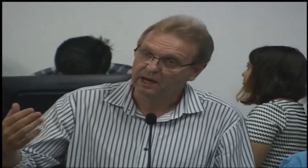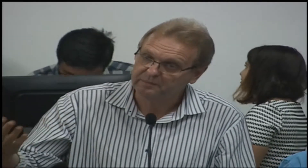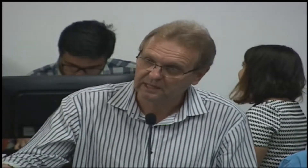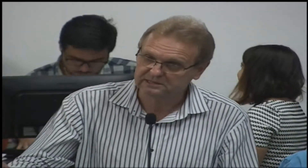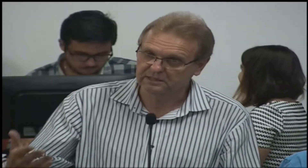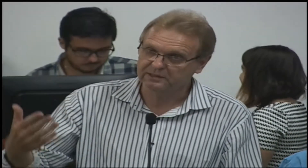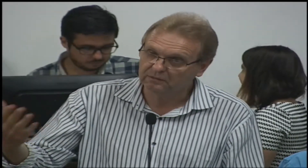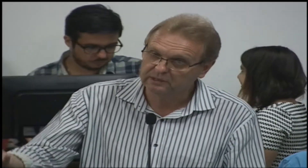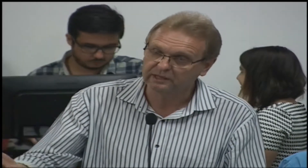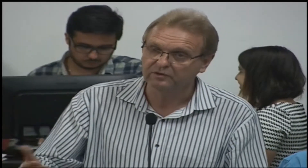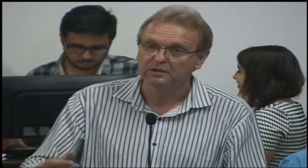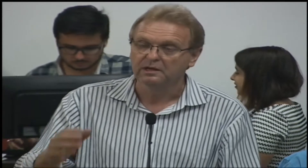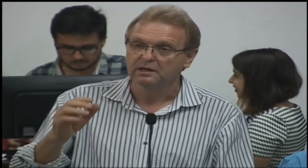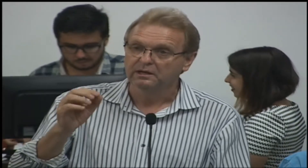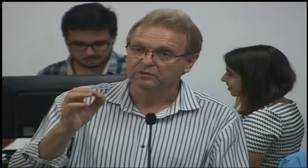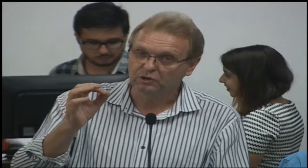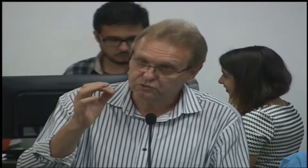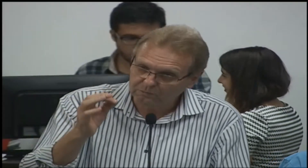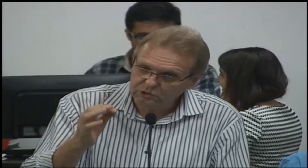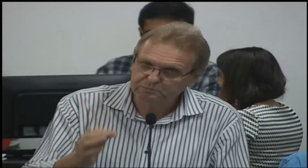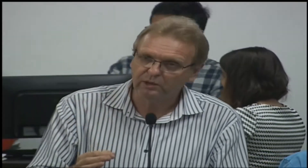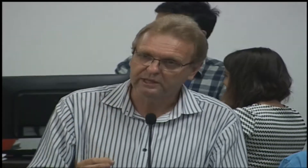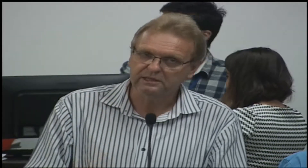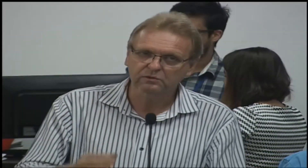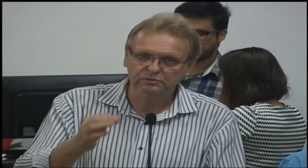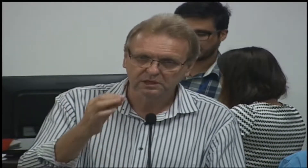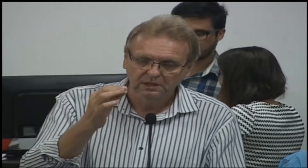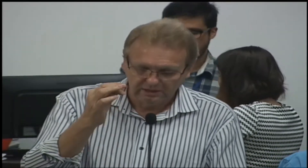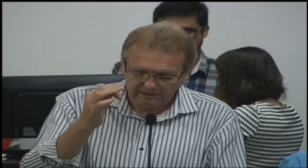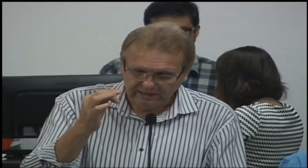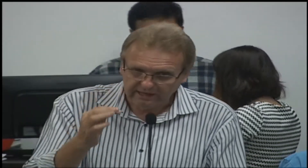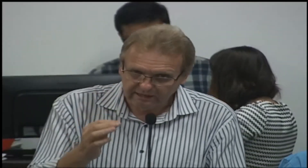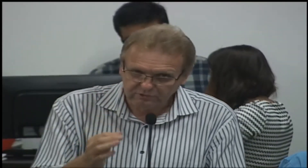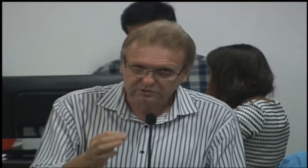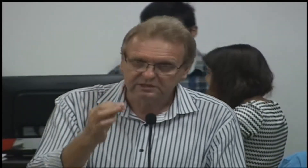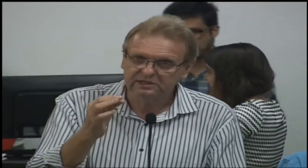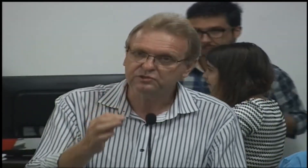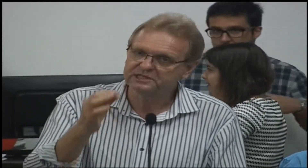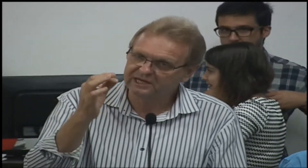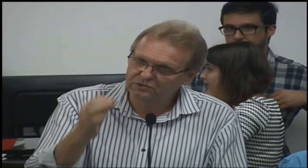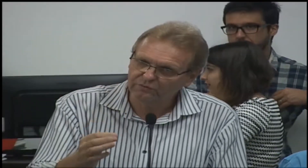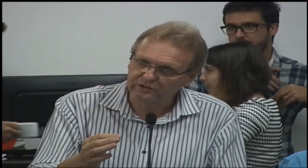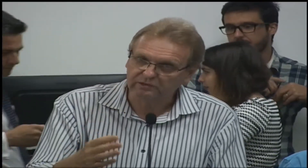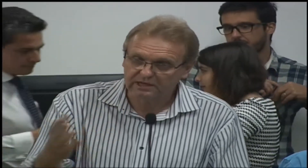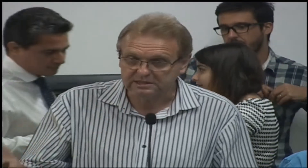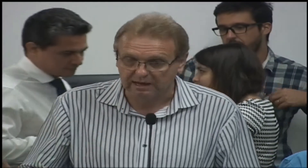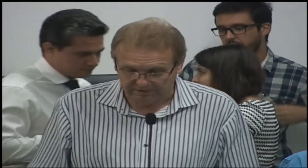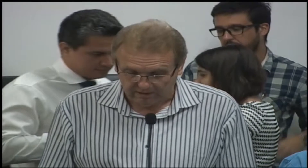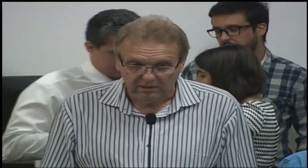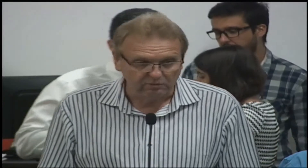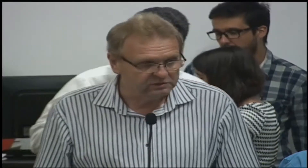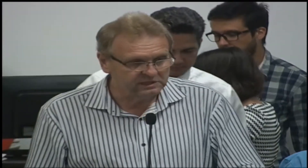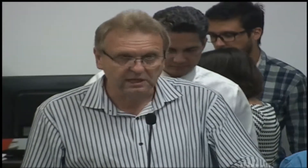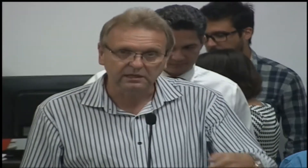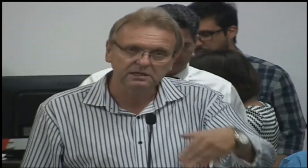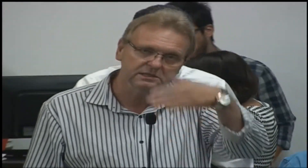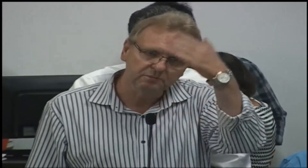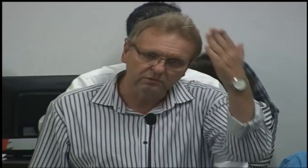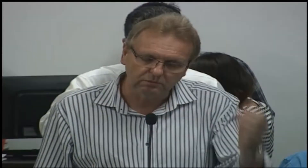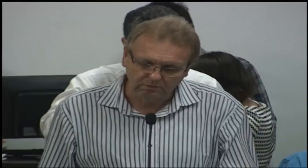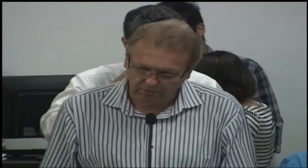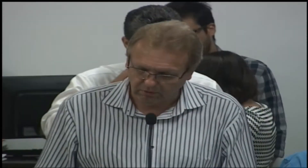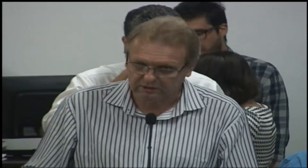novo, está indo lá no Ernesto Kiel, onde foi pedido, e lá está cadastrando as pessoas. Então, às vezes